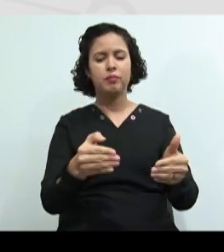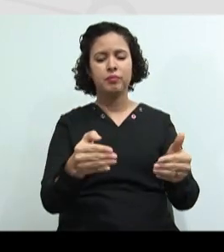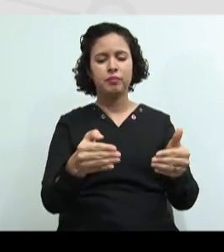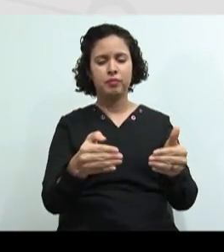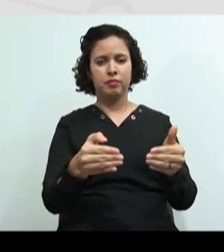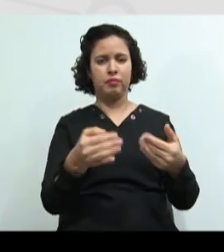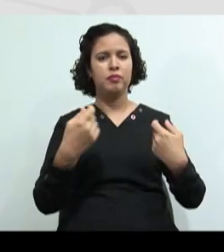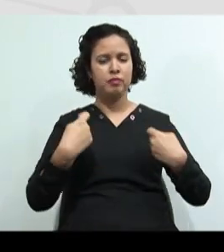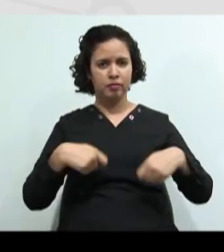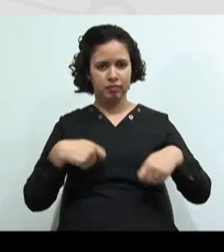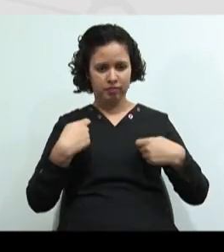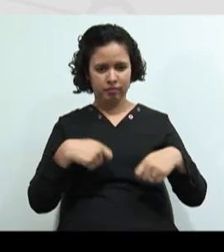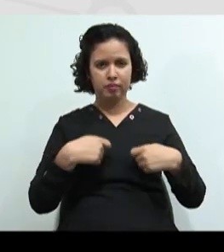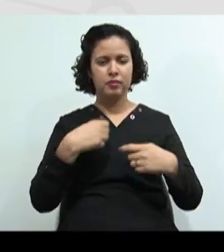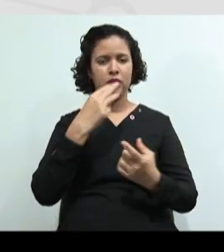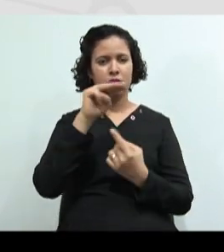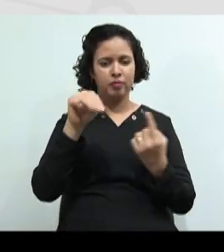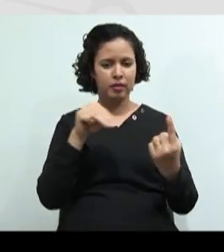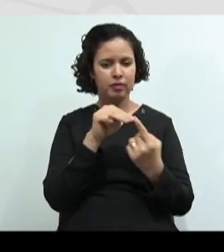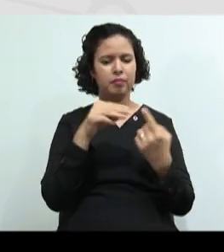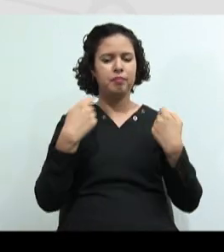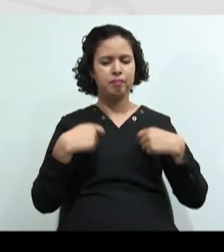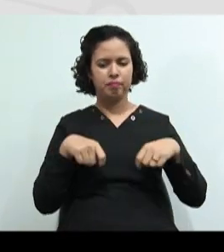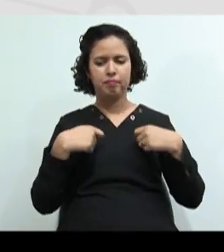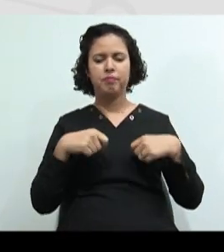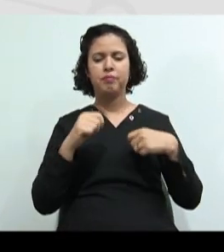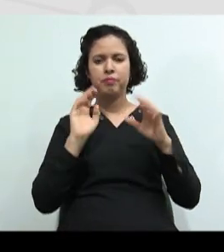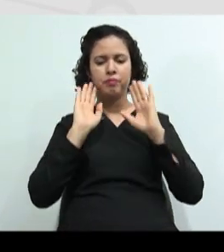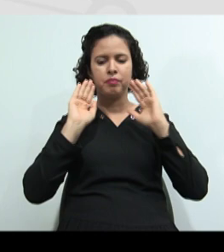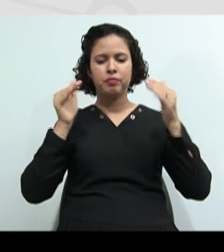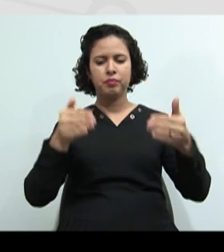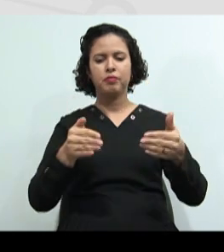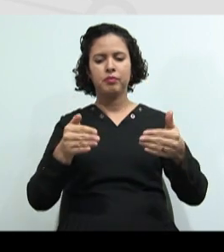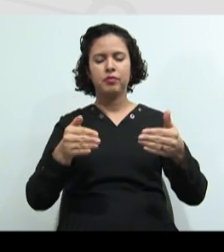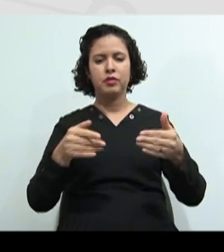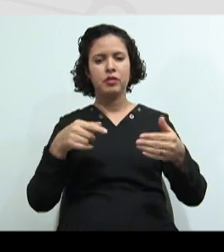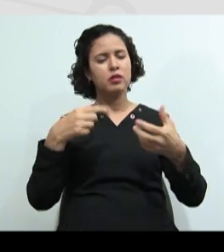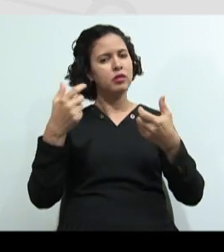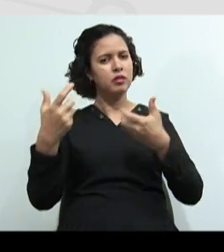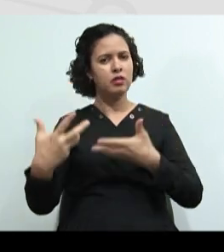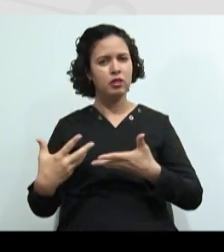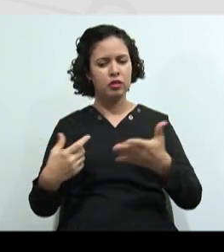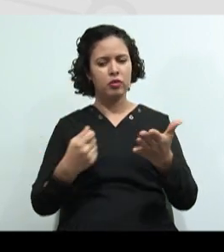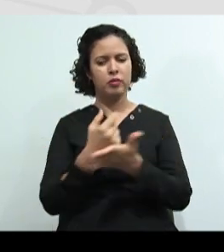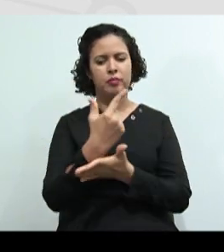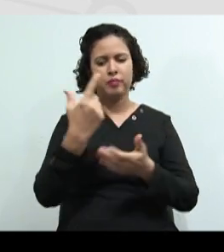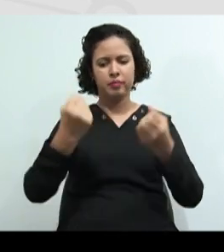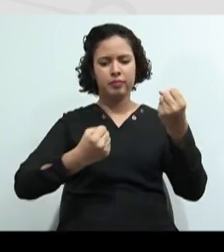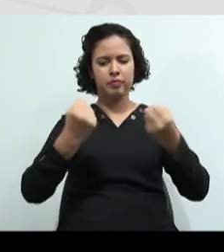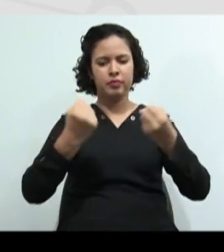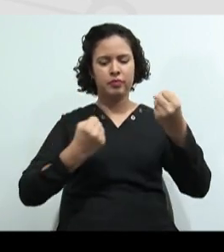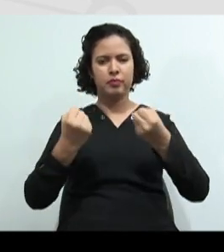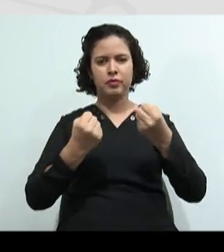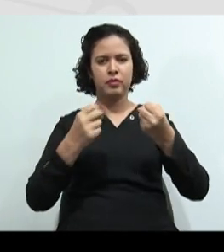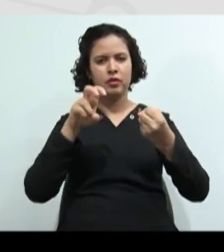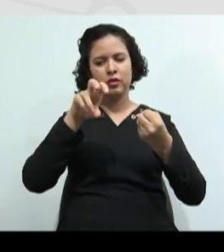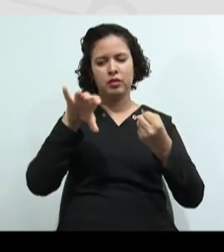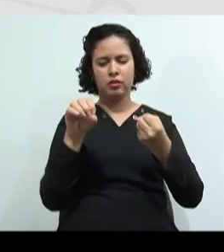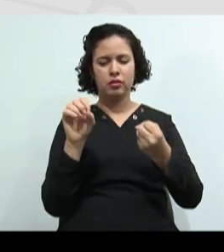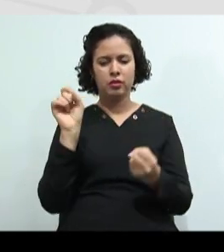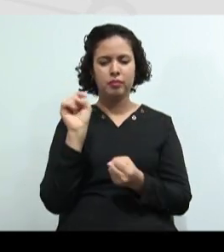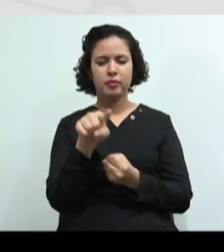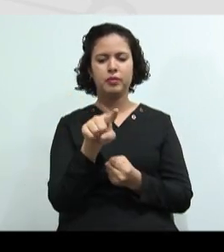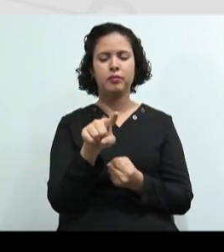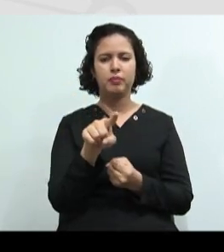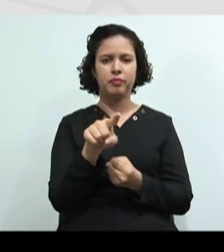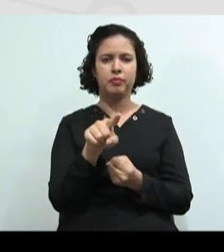específicas, tá bom? As metas precisam ser específicas. Eu falei para você que você queria comprar um carro e esse carro custava 50 mil.